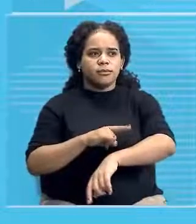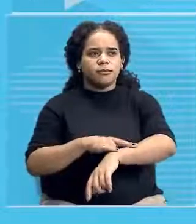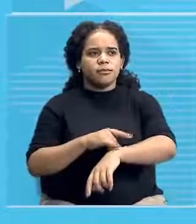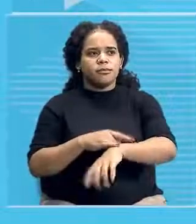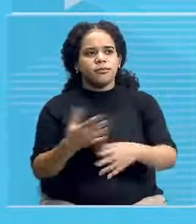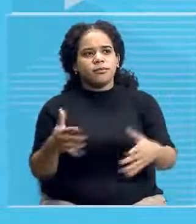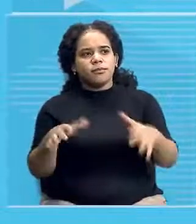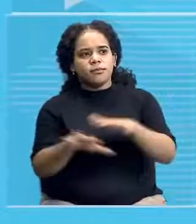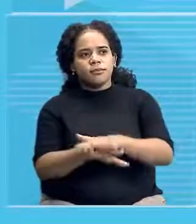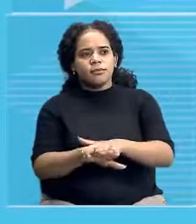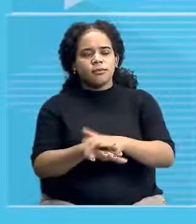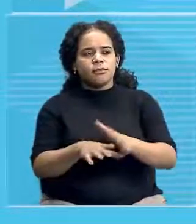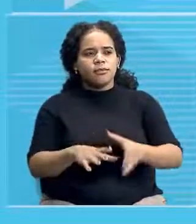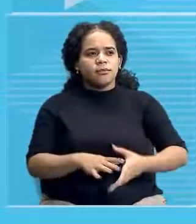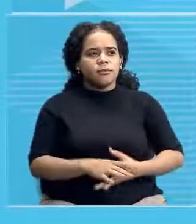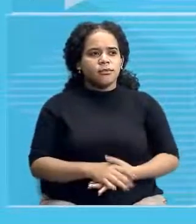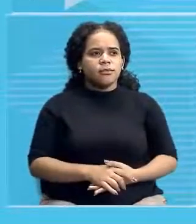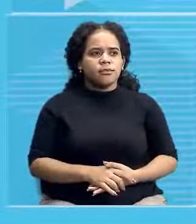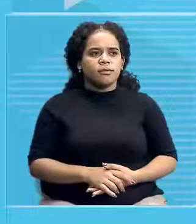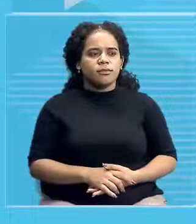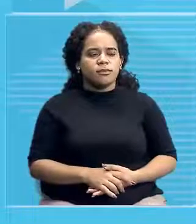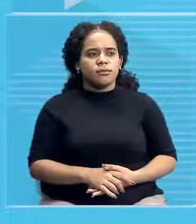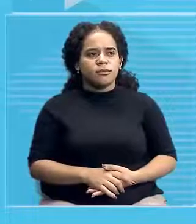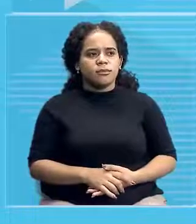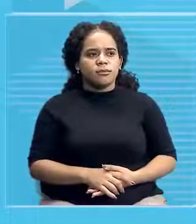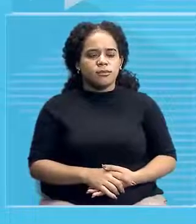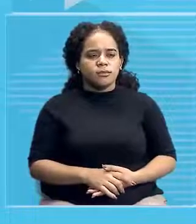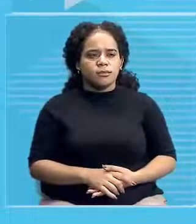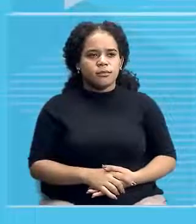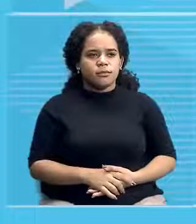Neste banheiro aqui, podem ir